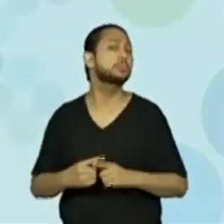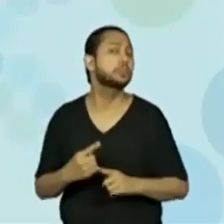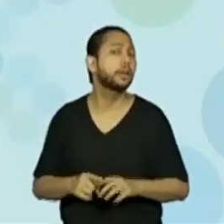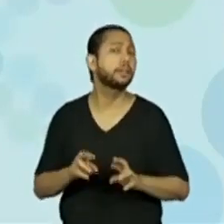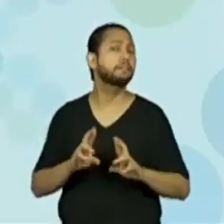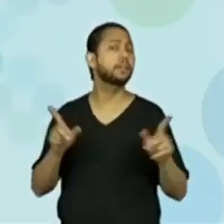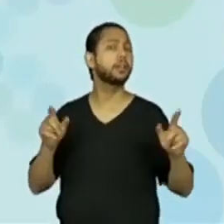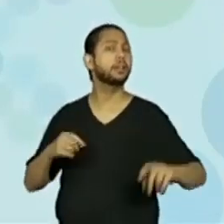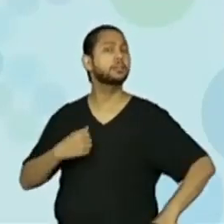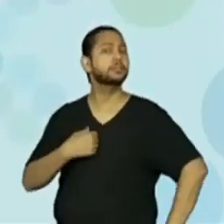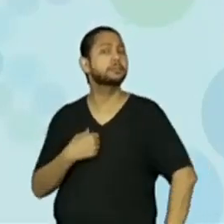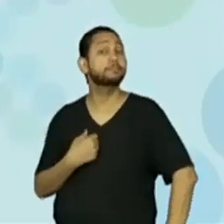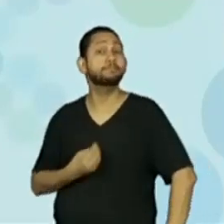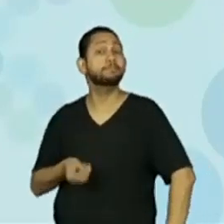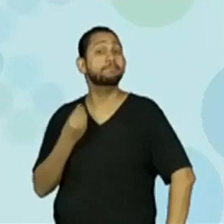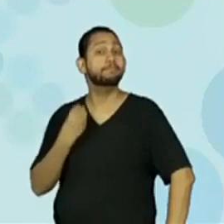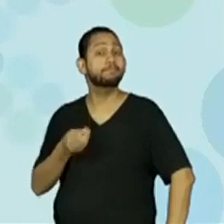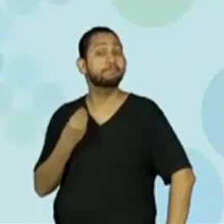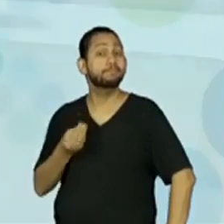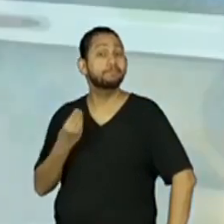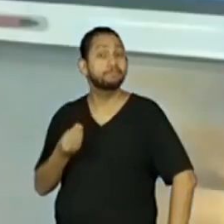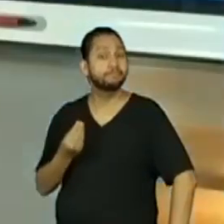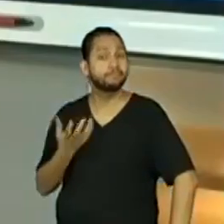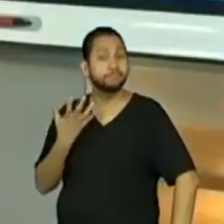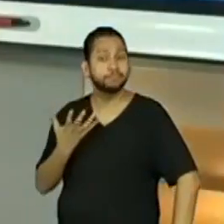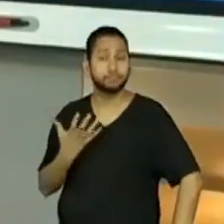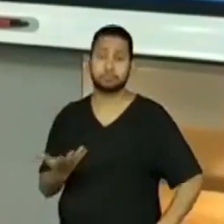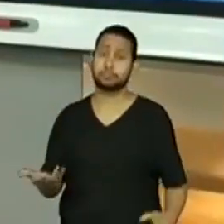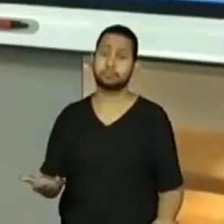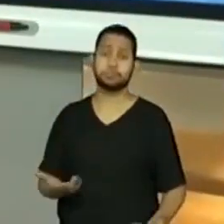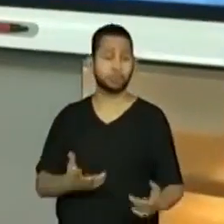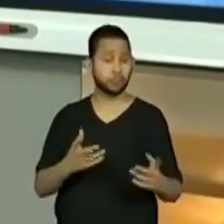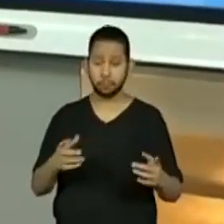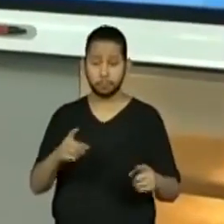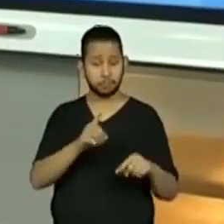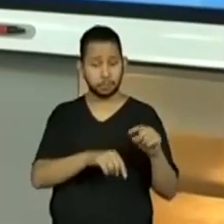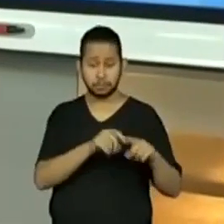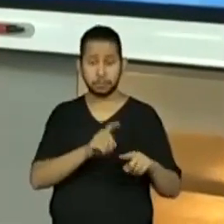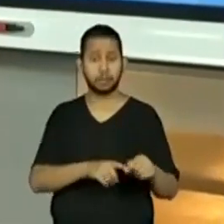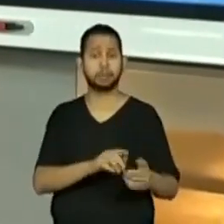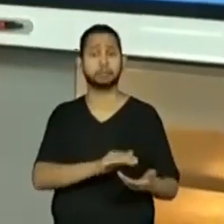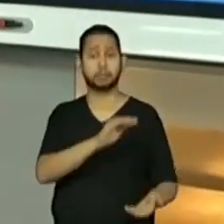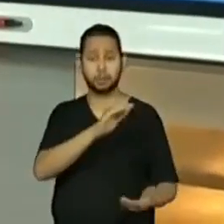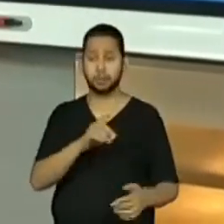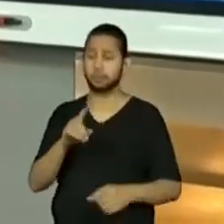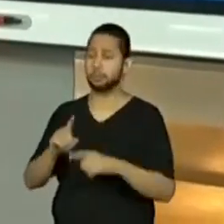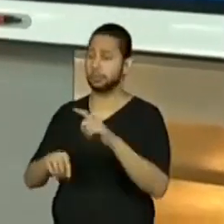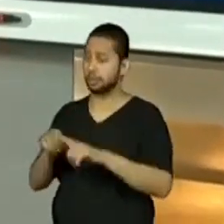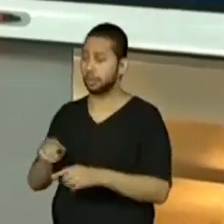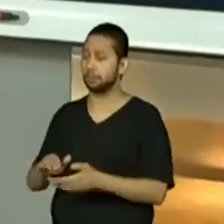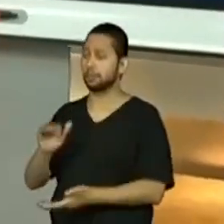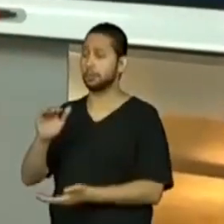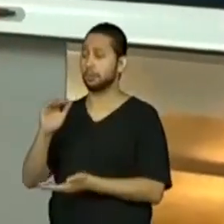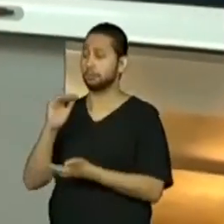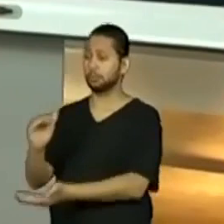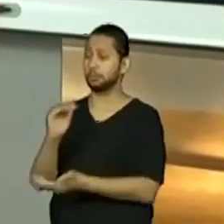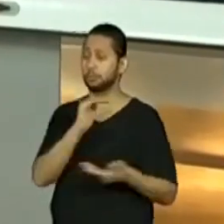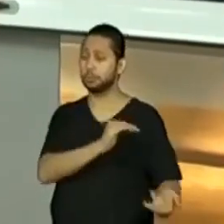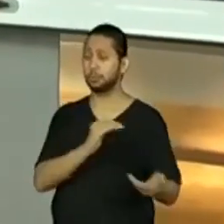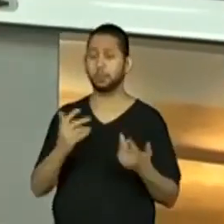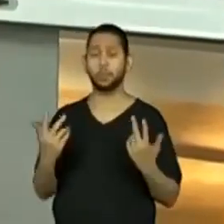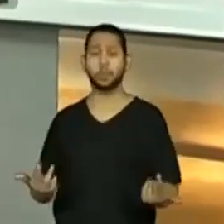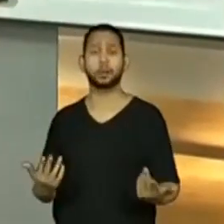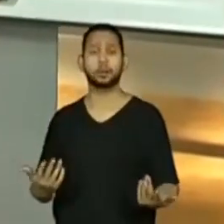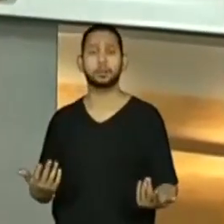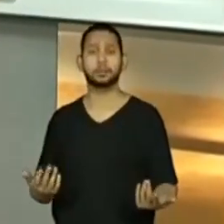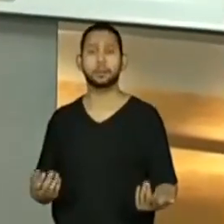surgem sons diferentes desses copos? Eles são idênticos, do mesmo tamanho, são feitos do mesmo material, o